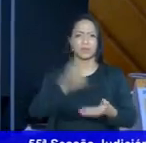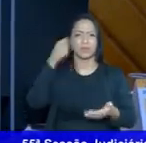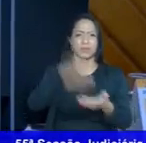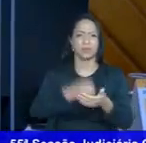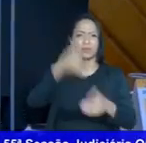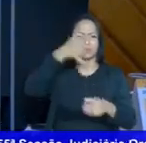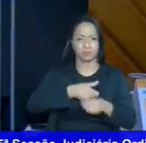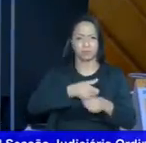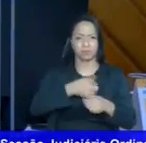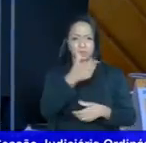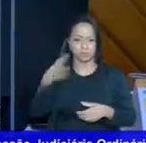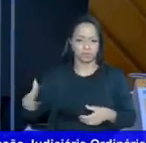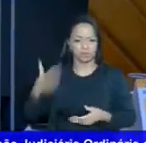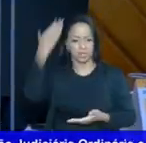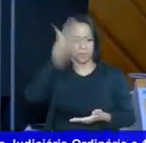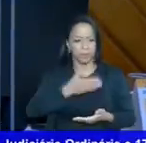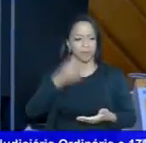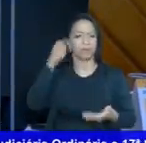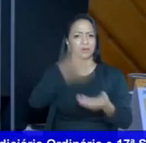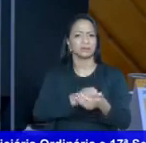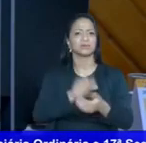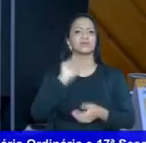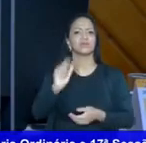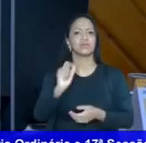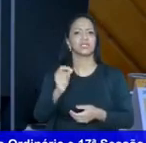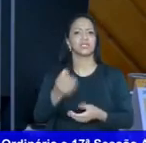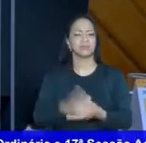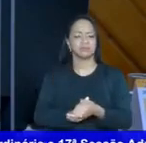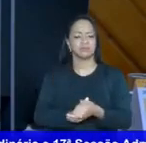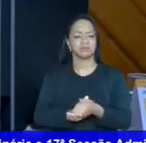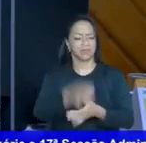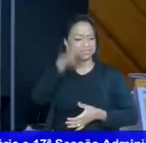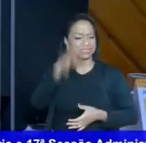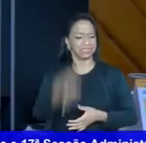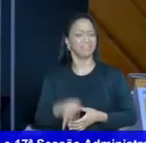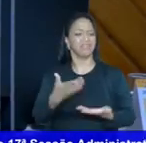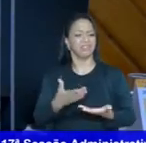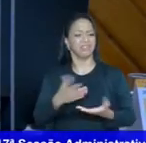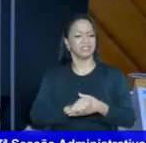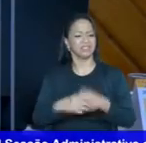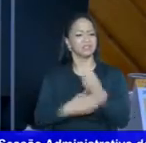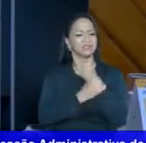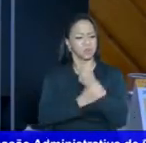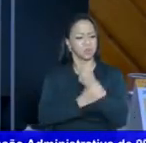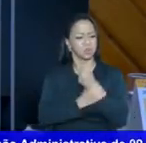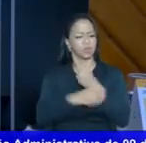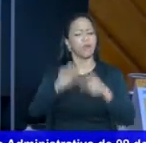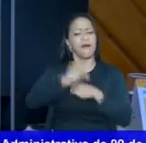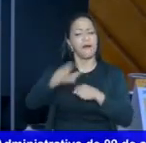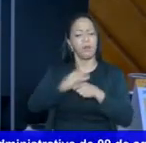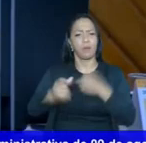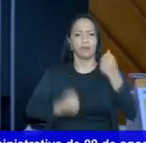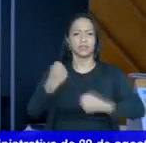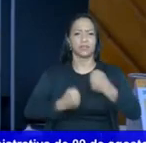combustível. Se não tem comprovante de que gastou combustível, o que me garante que essa locação